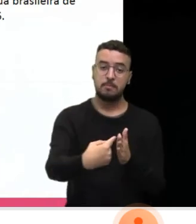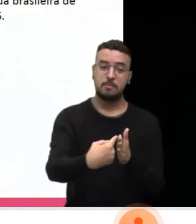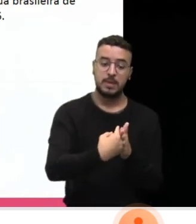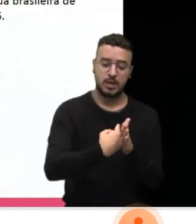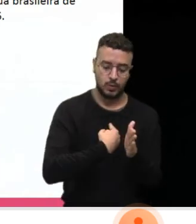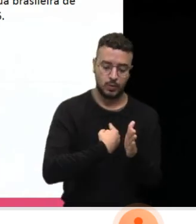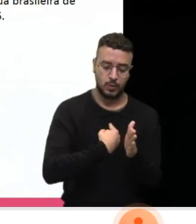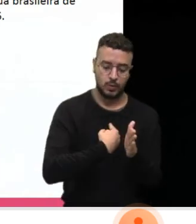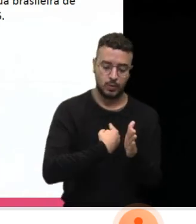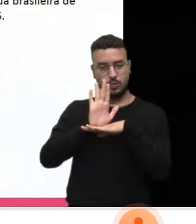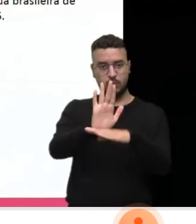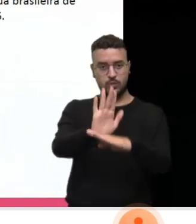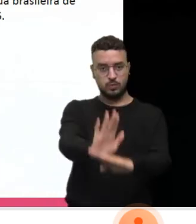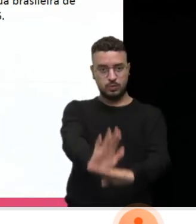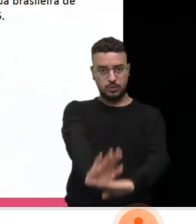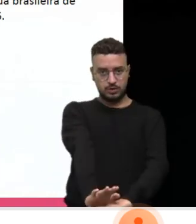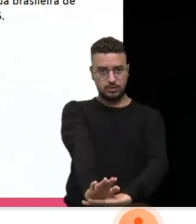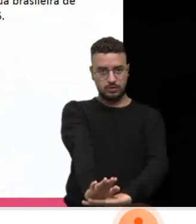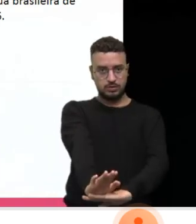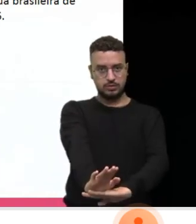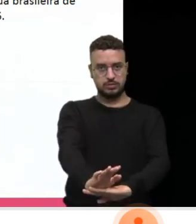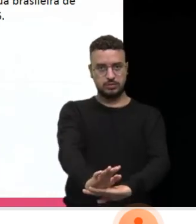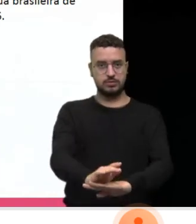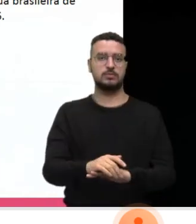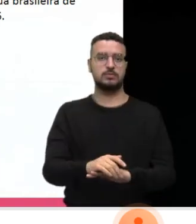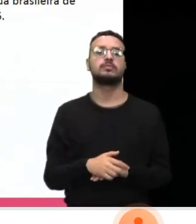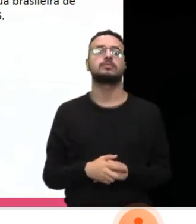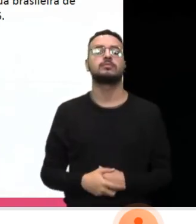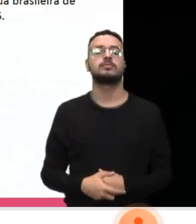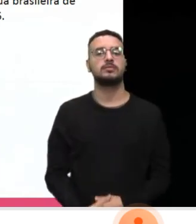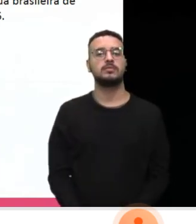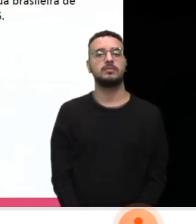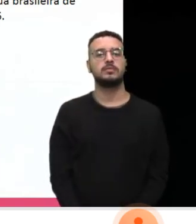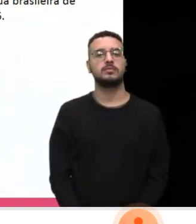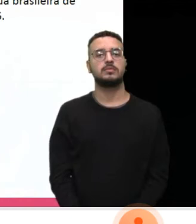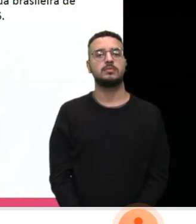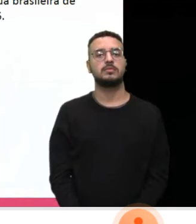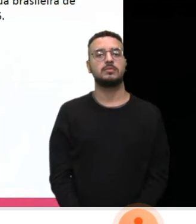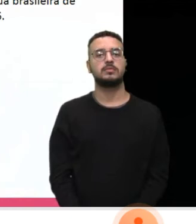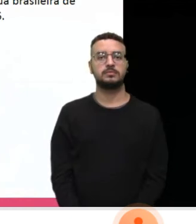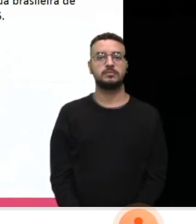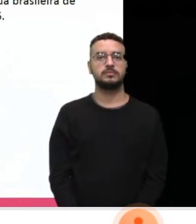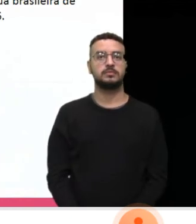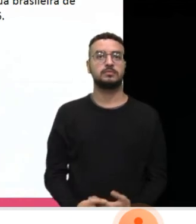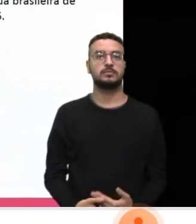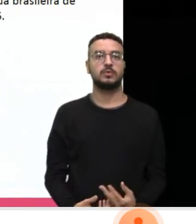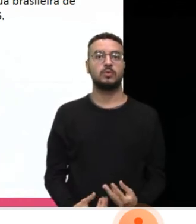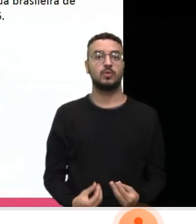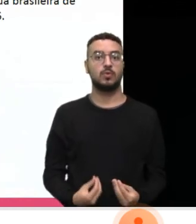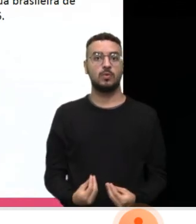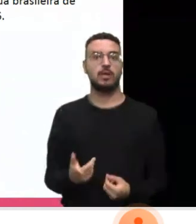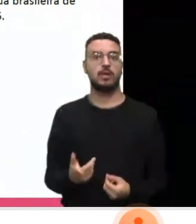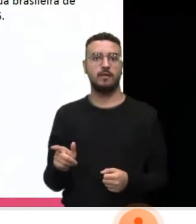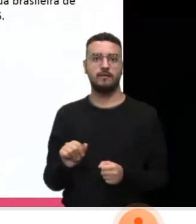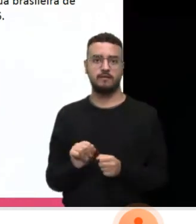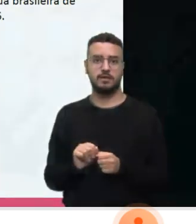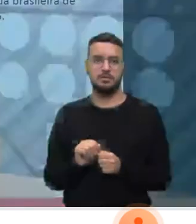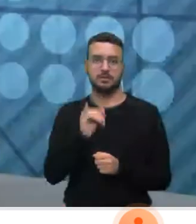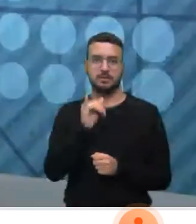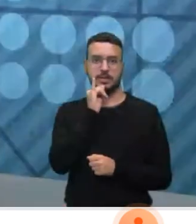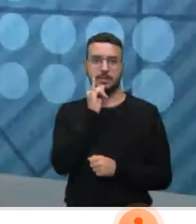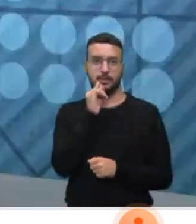Eu, professora, posso te ajudar. Então, no primeiro momento, ela fez.